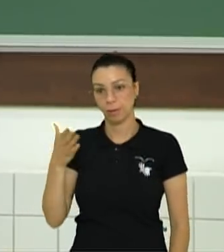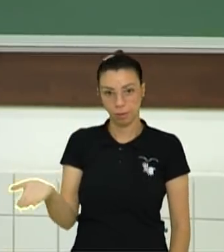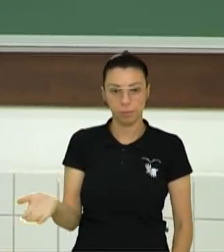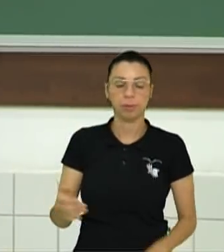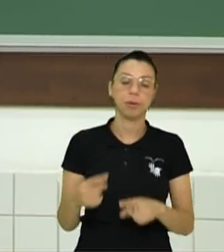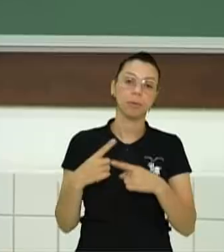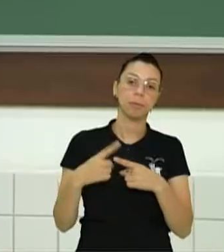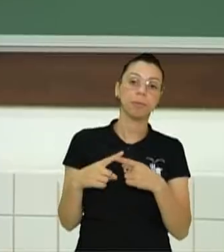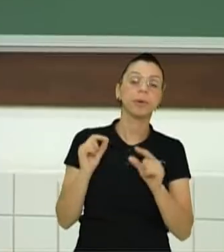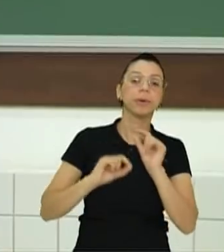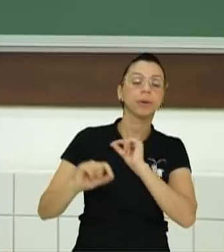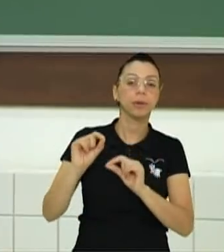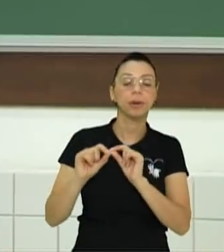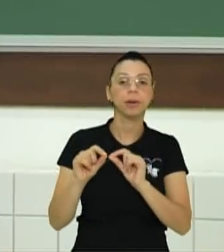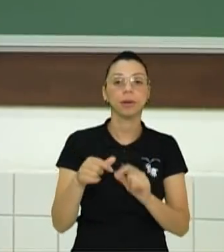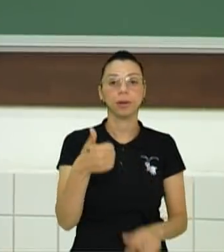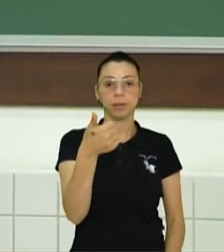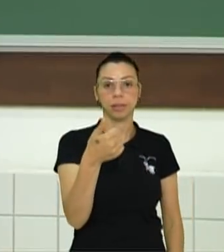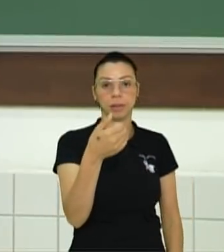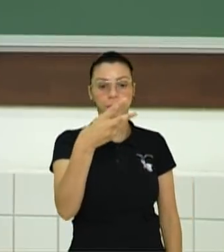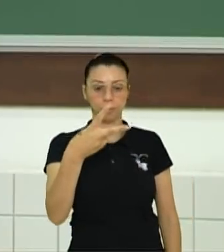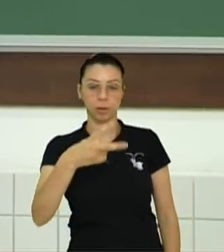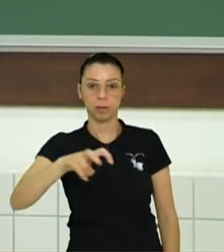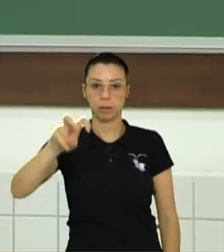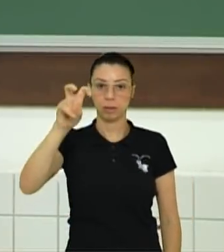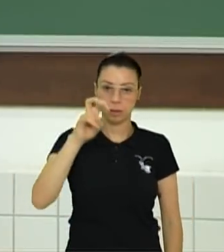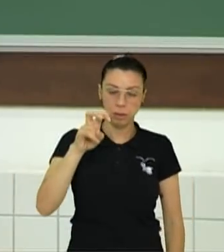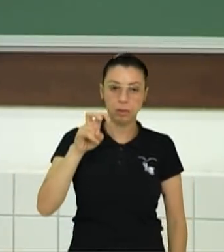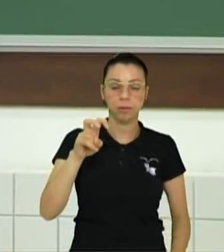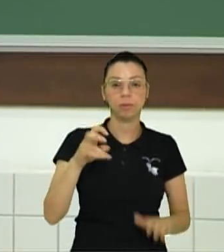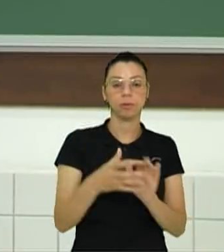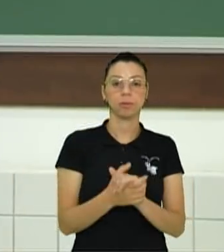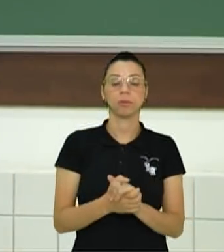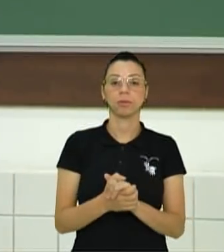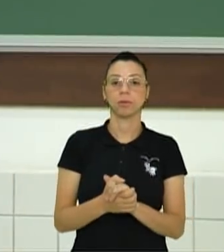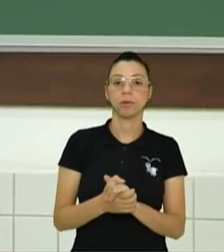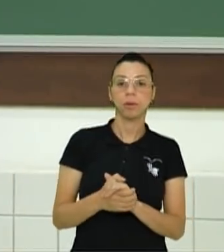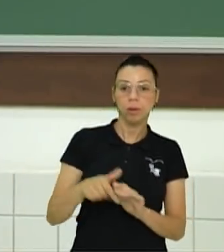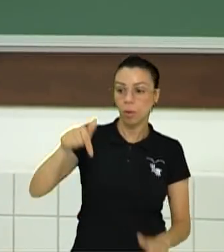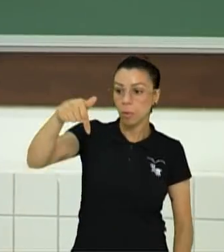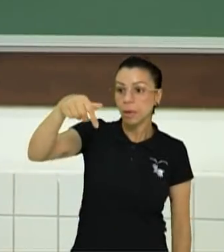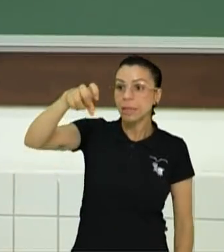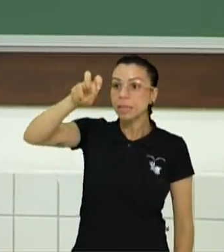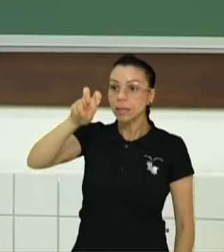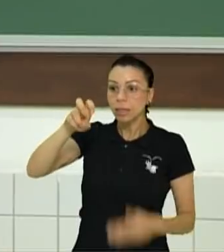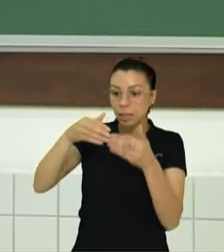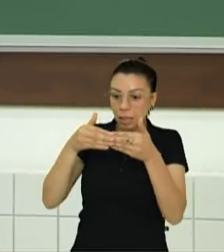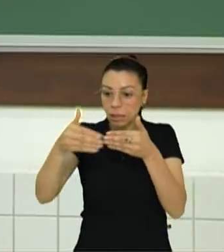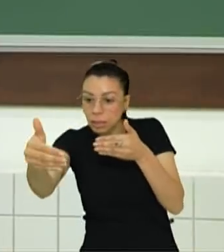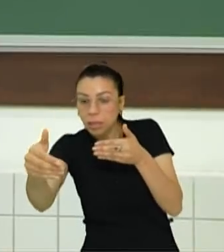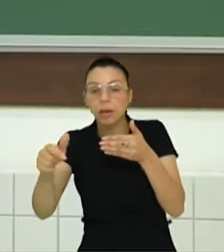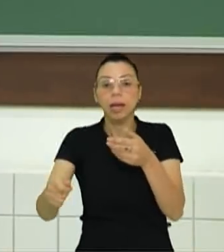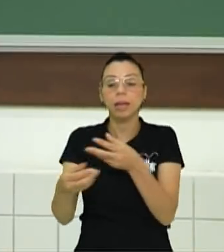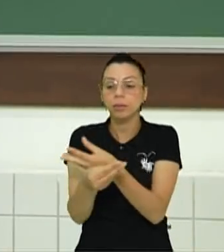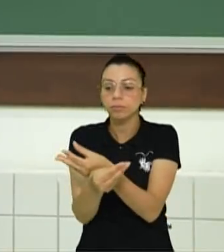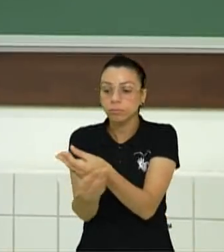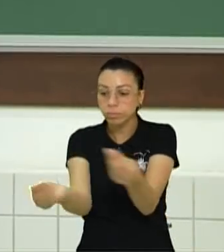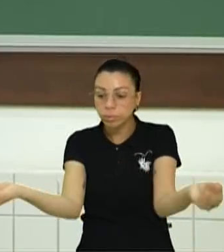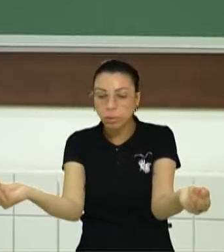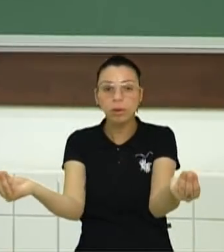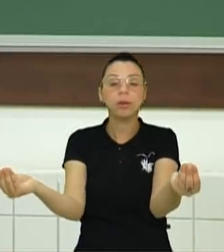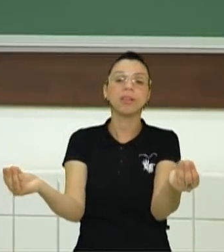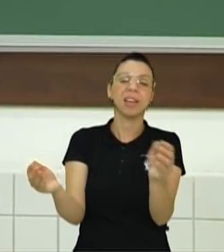passado os 125 hectares, os 75 seria distribuído para os plebeus. Seria uma espécie